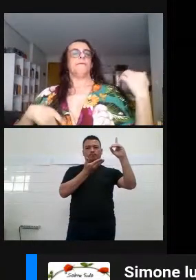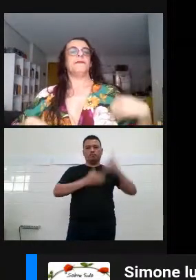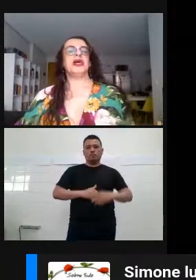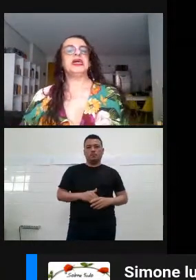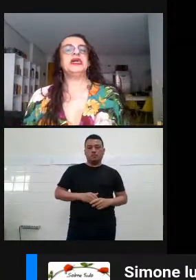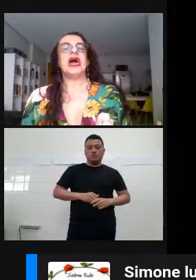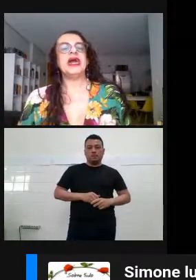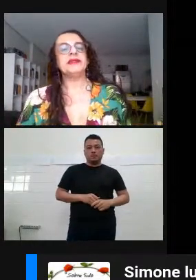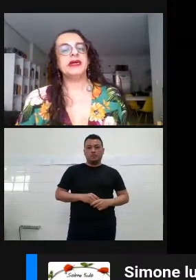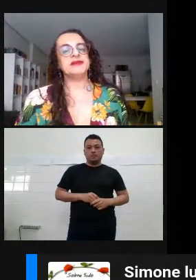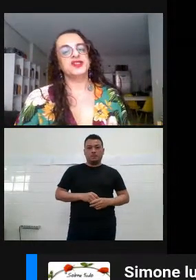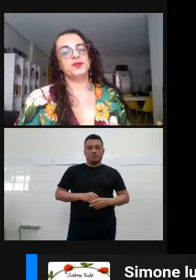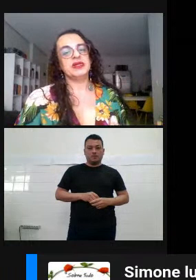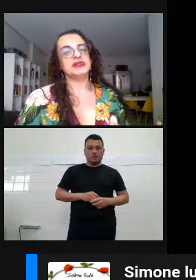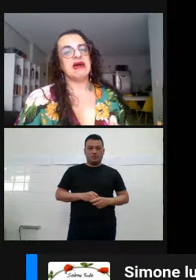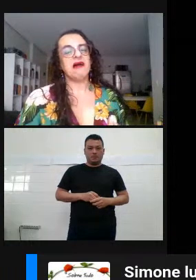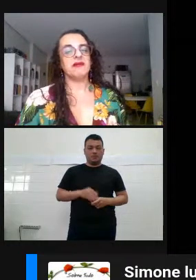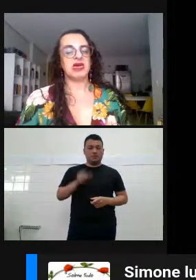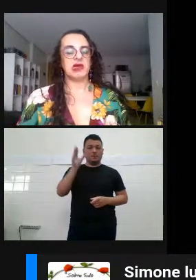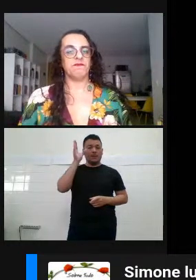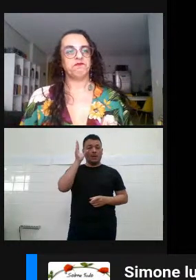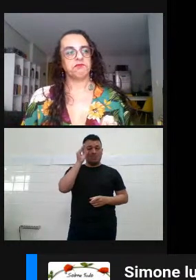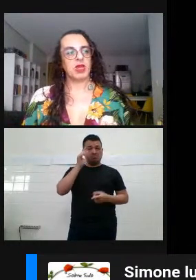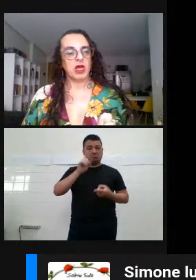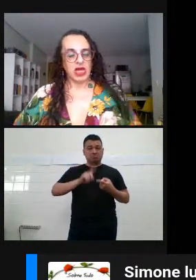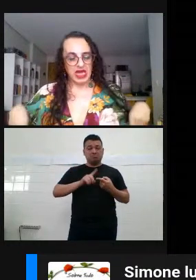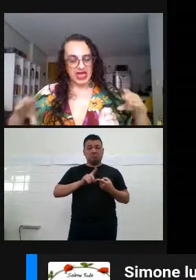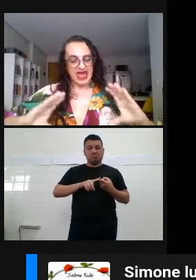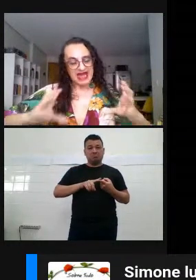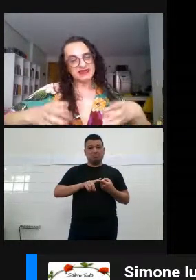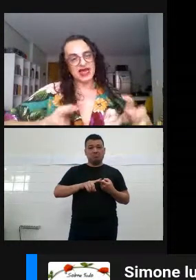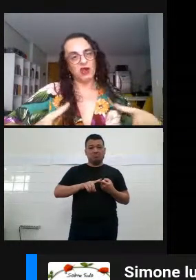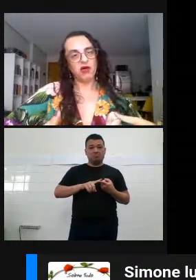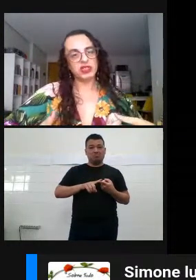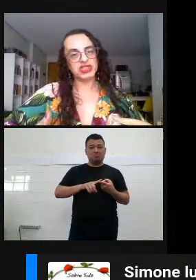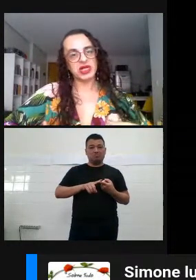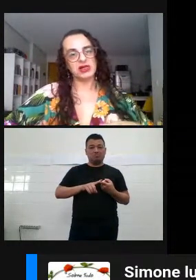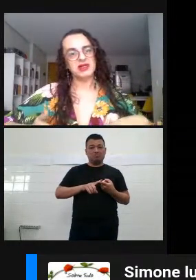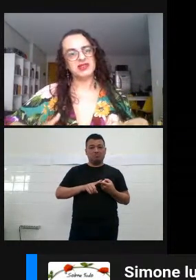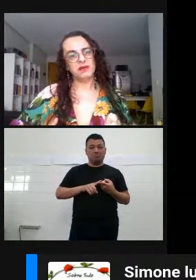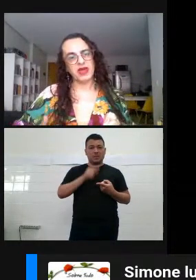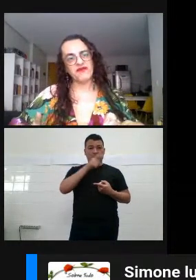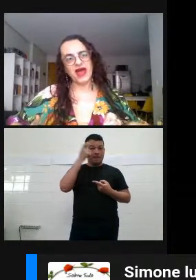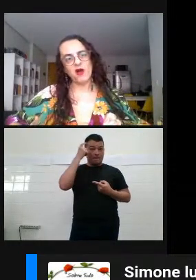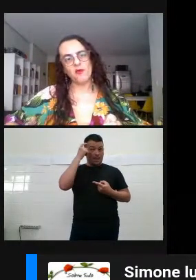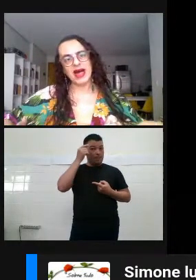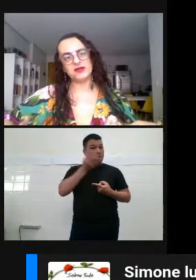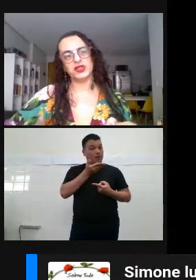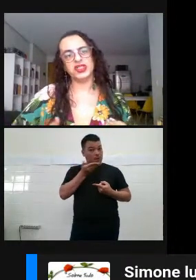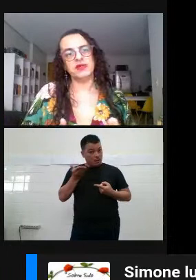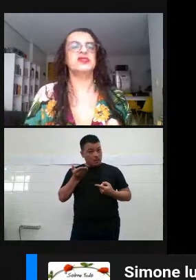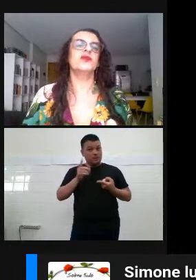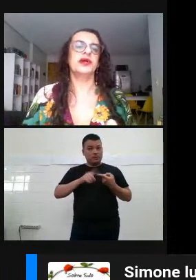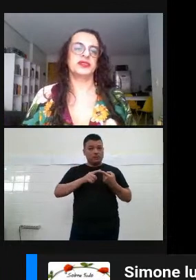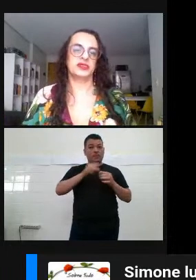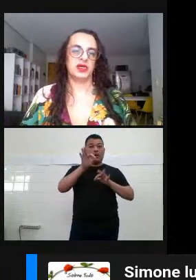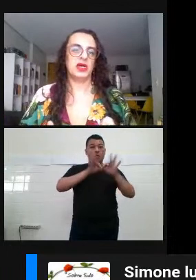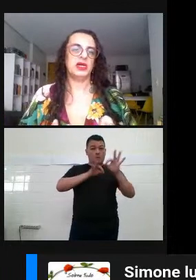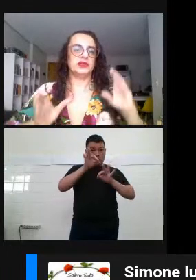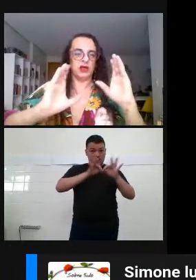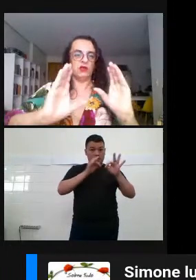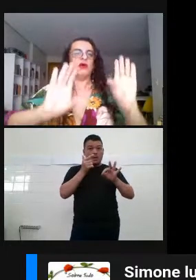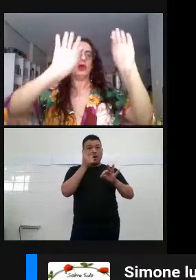Ah, bem, e aí é interessante pensar que essa lógica também vai arrumar as outras